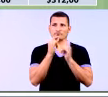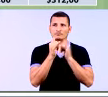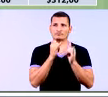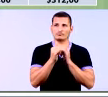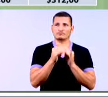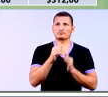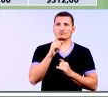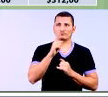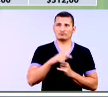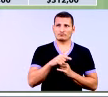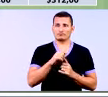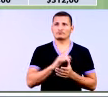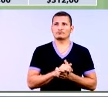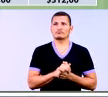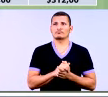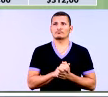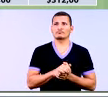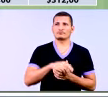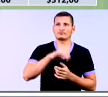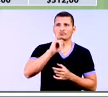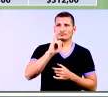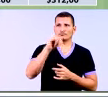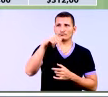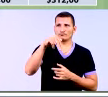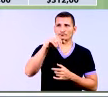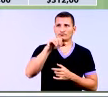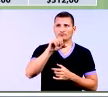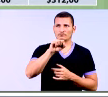são insuficientes.